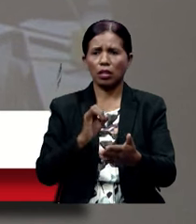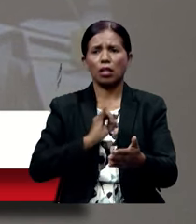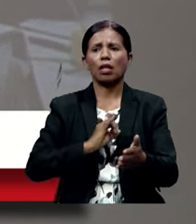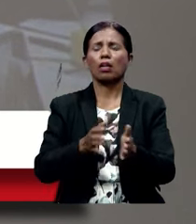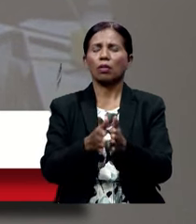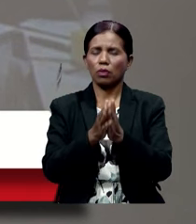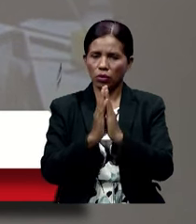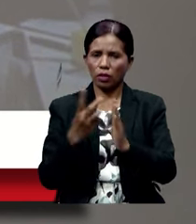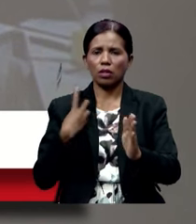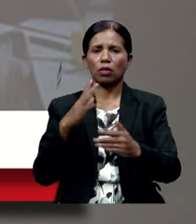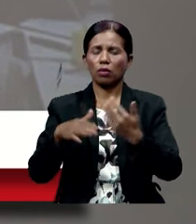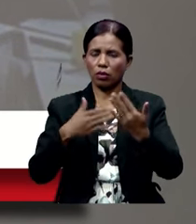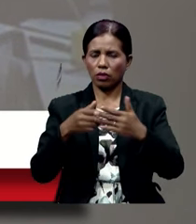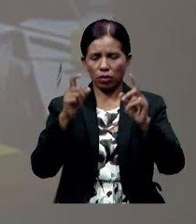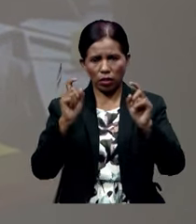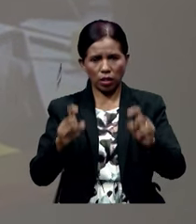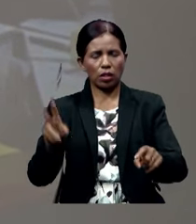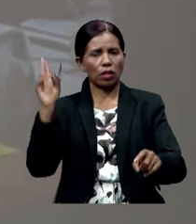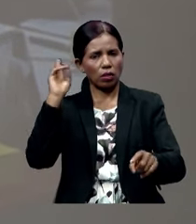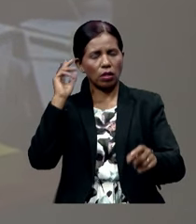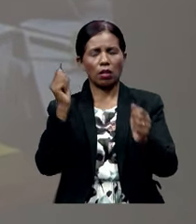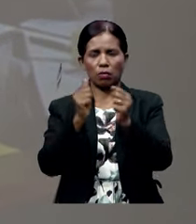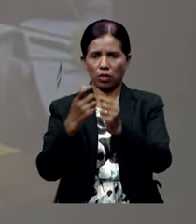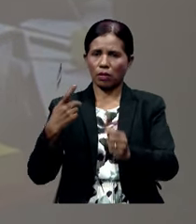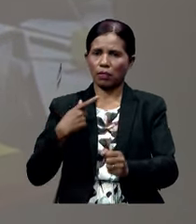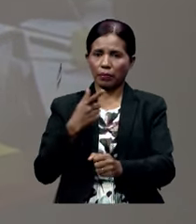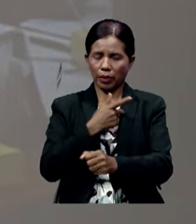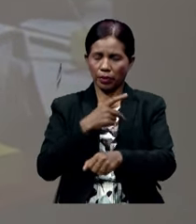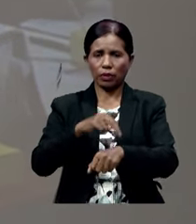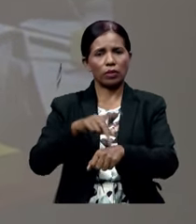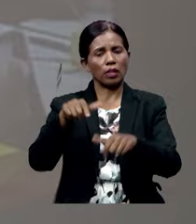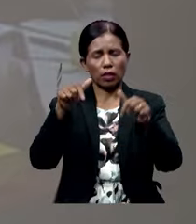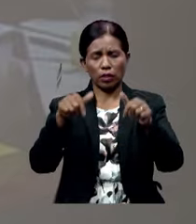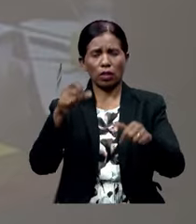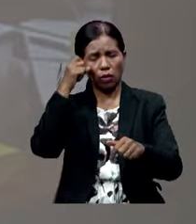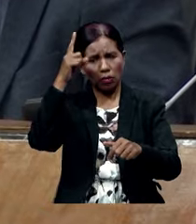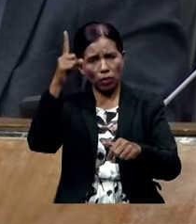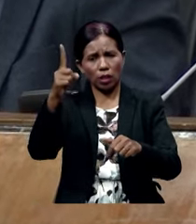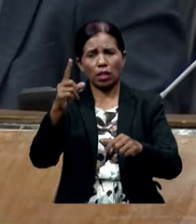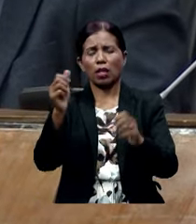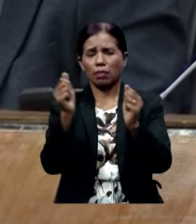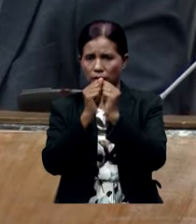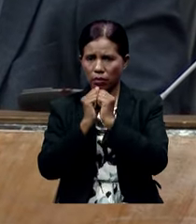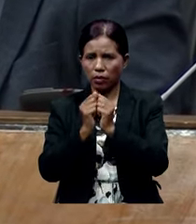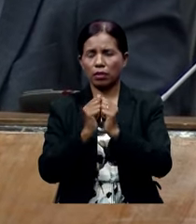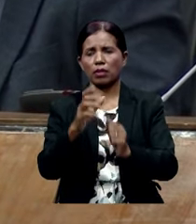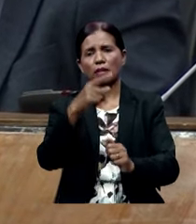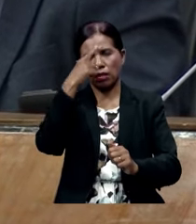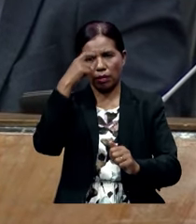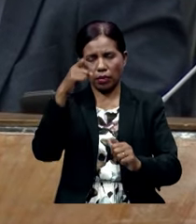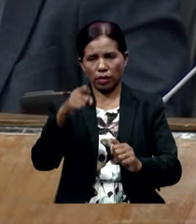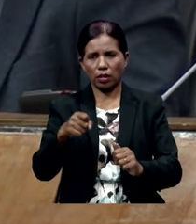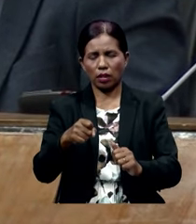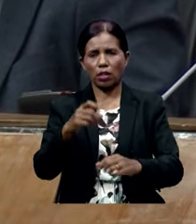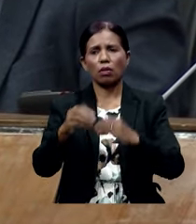a tuita rota tem que ir na malu e a plenária irani. Compreende conjuntamente, tamané,